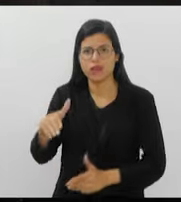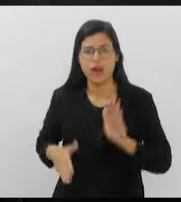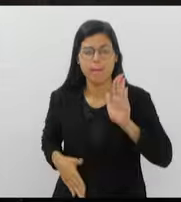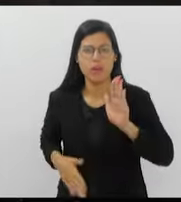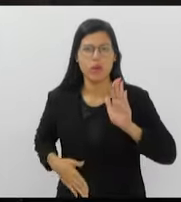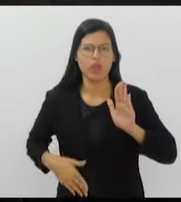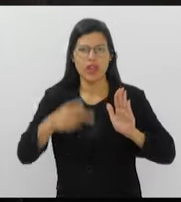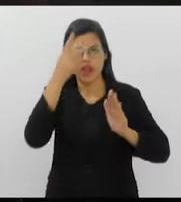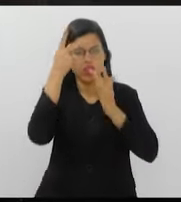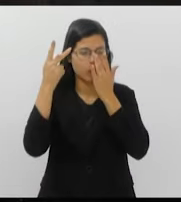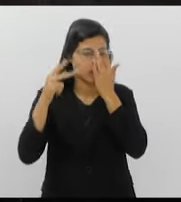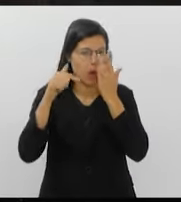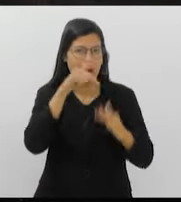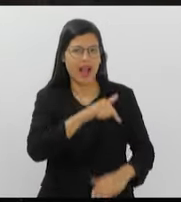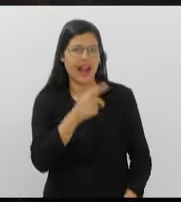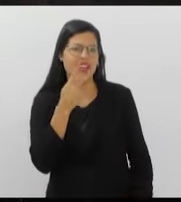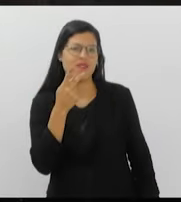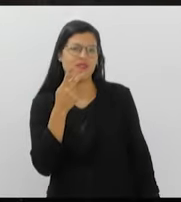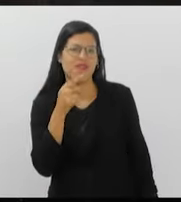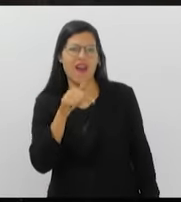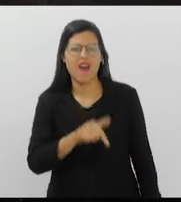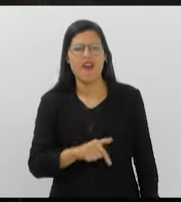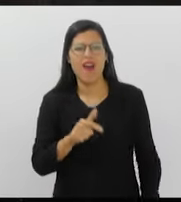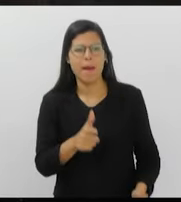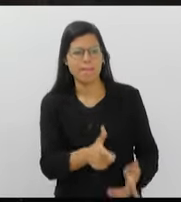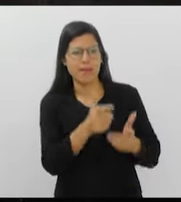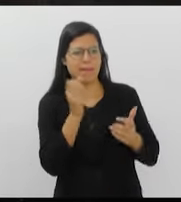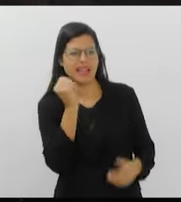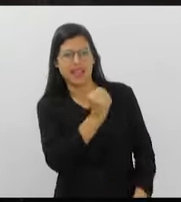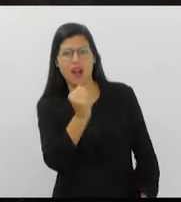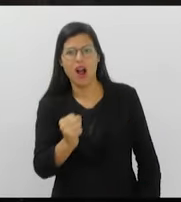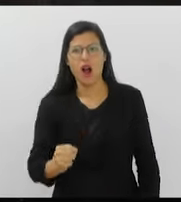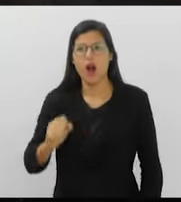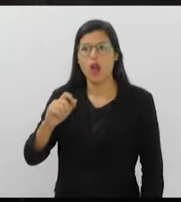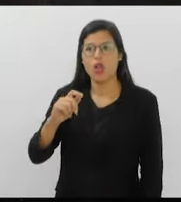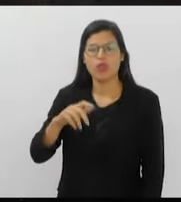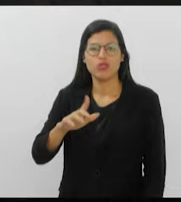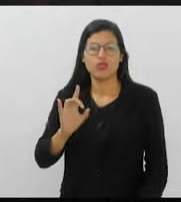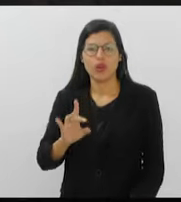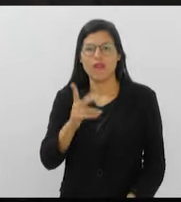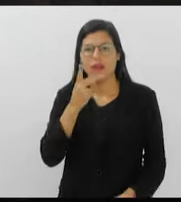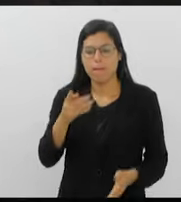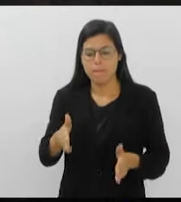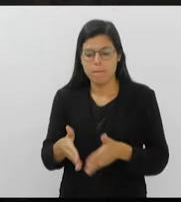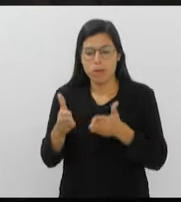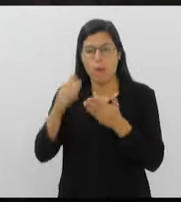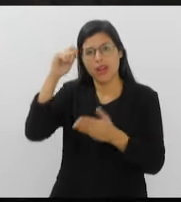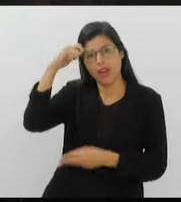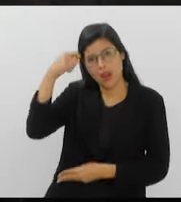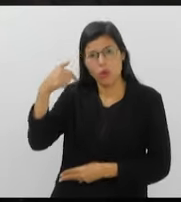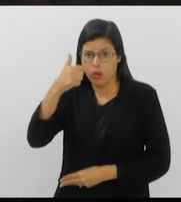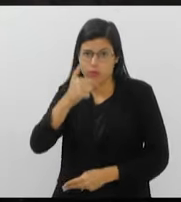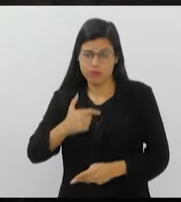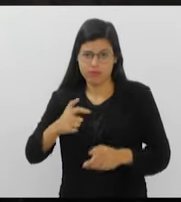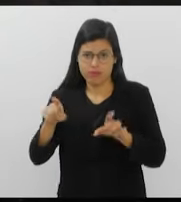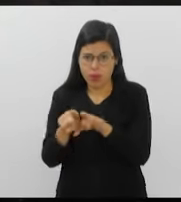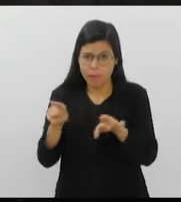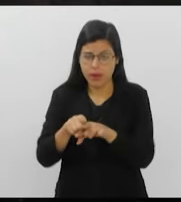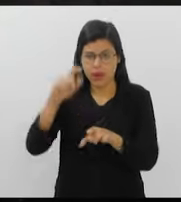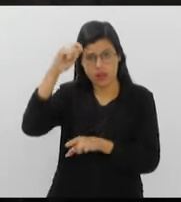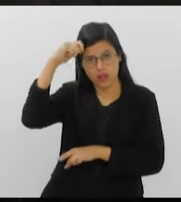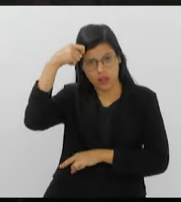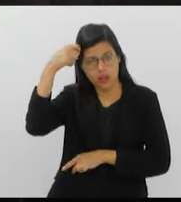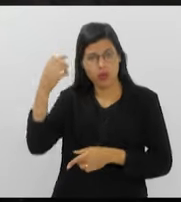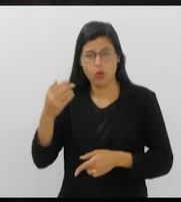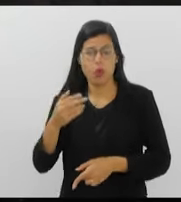seguinte, genocídio, só mata pobre preto. Para de falar do preto, eu sou negão, pô. Eu sou preto, pô. Eu sou preto,